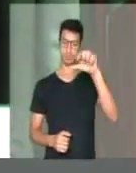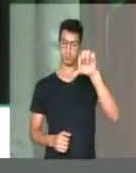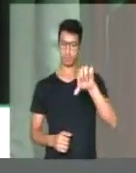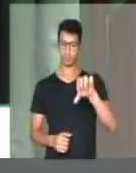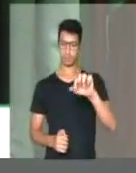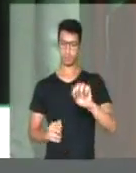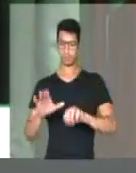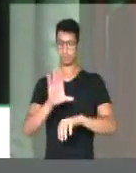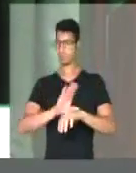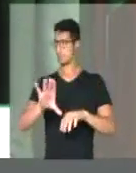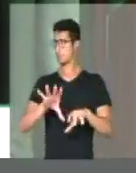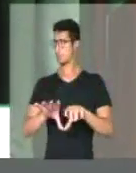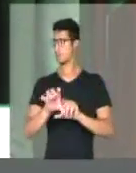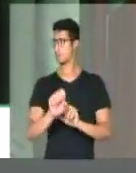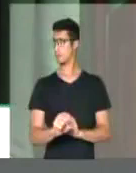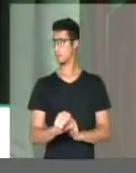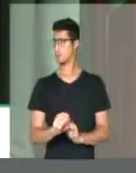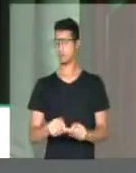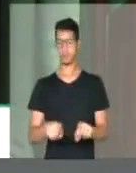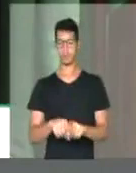29 cursos de graduação,